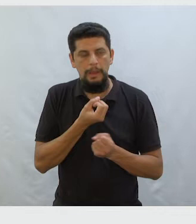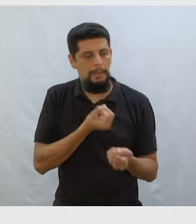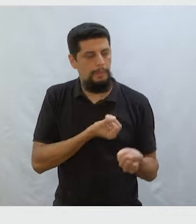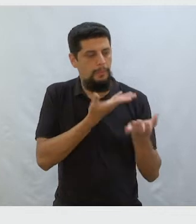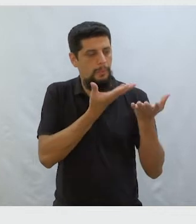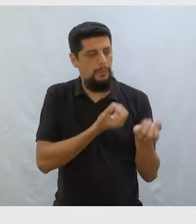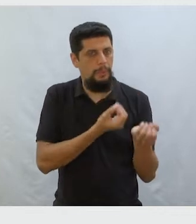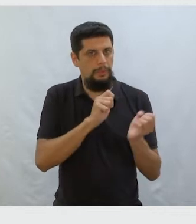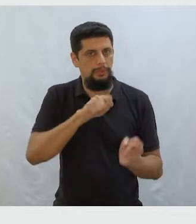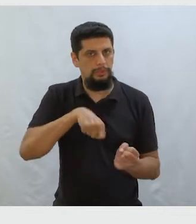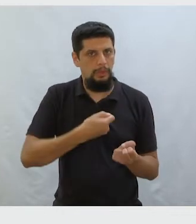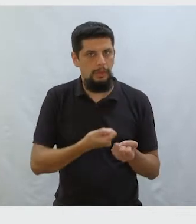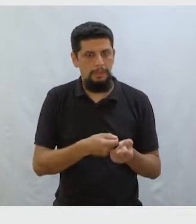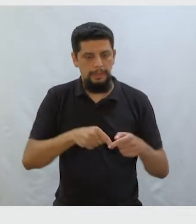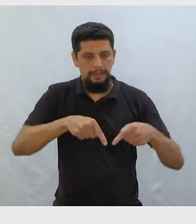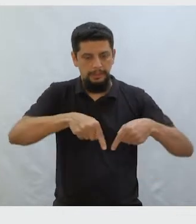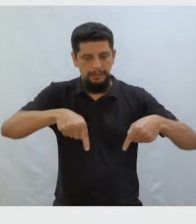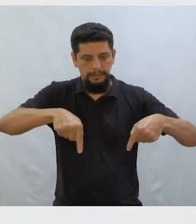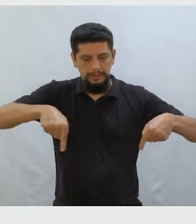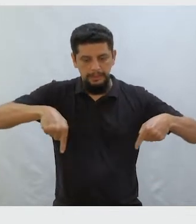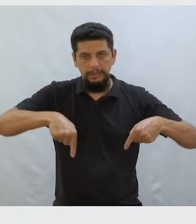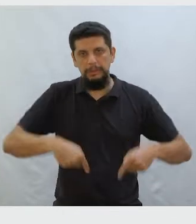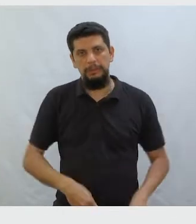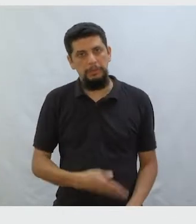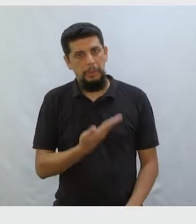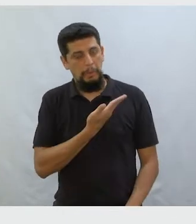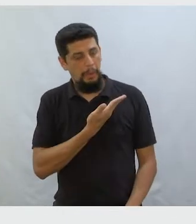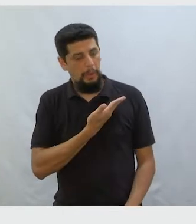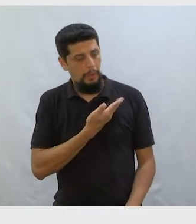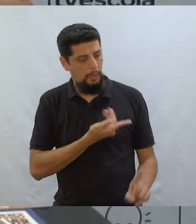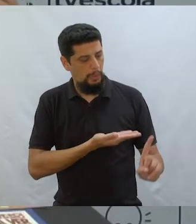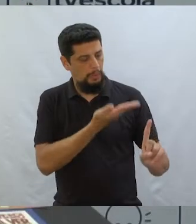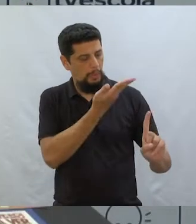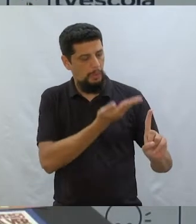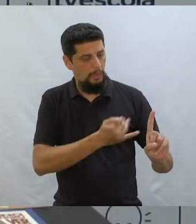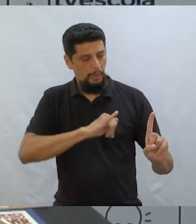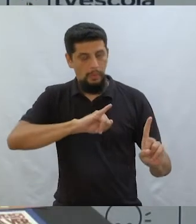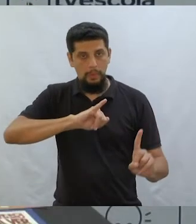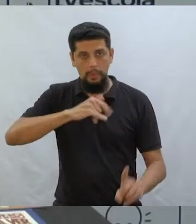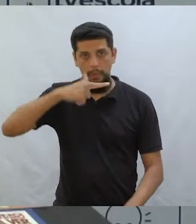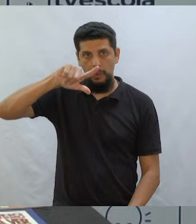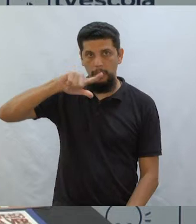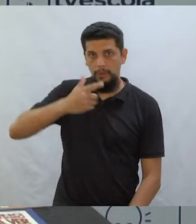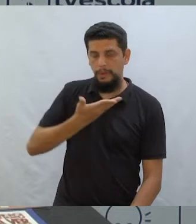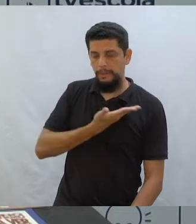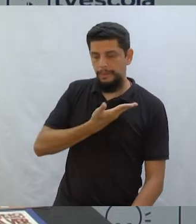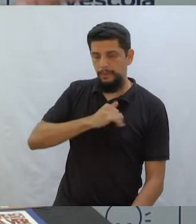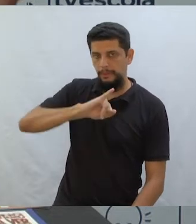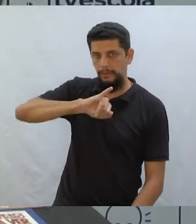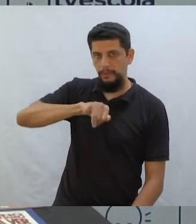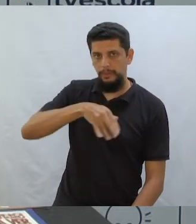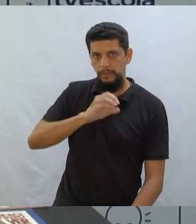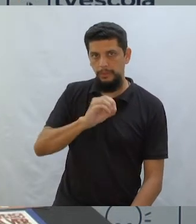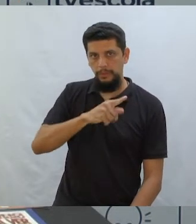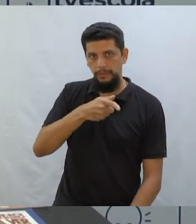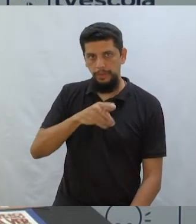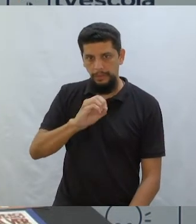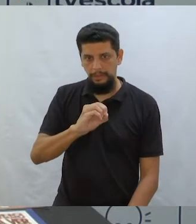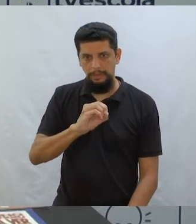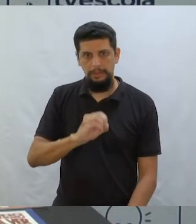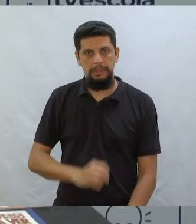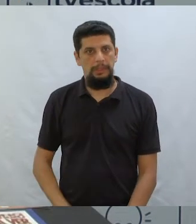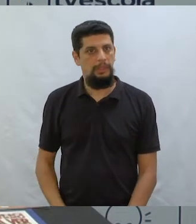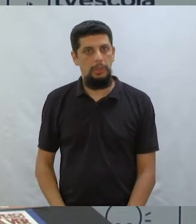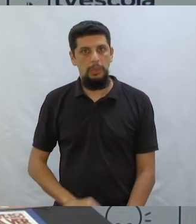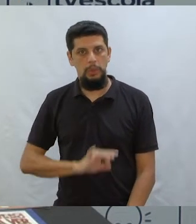contou sobre a sala ao seu melhor amigo o João Olha só então já não